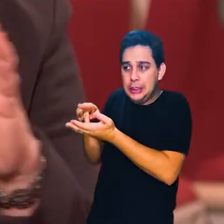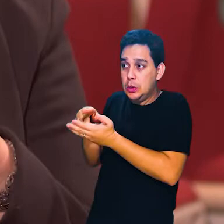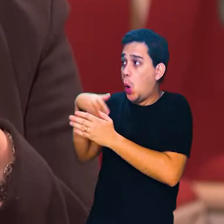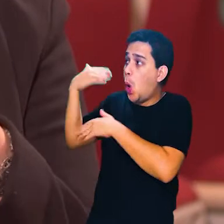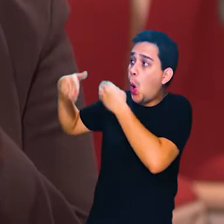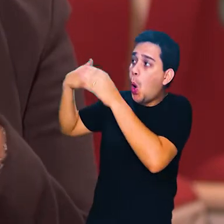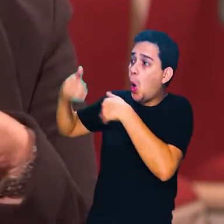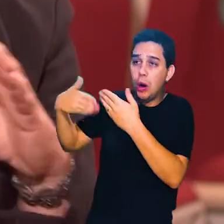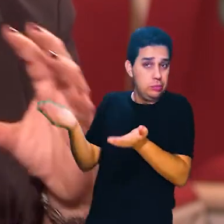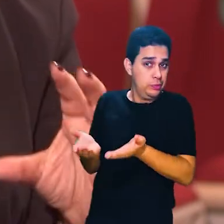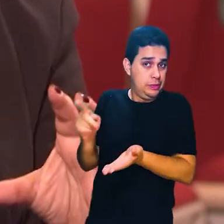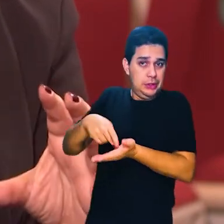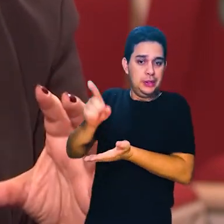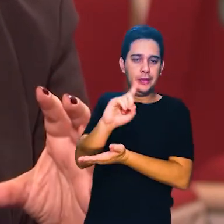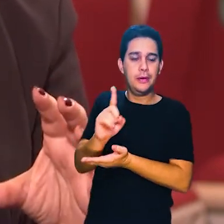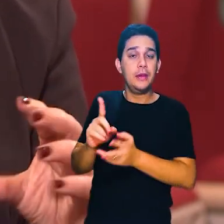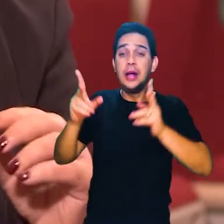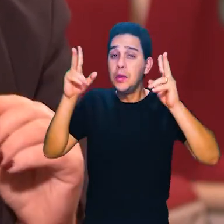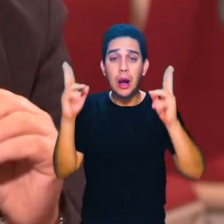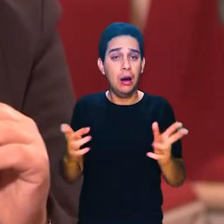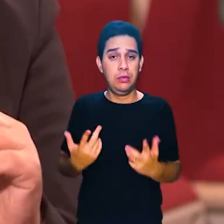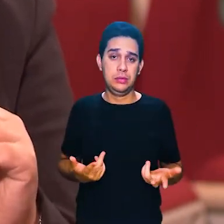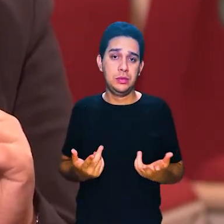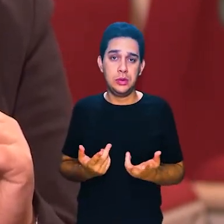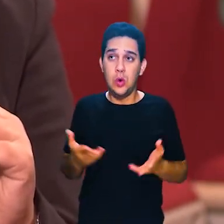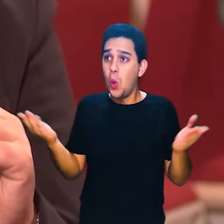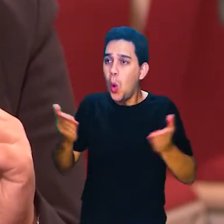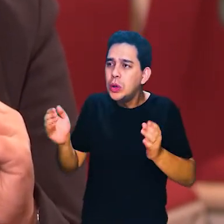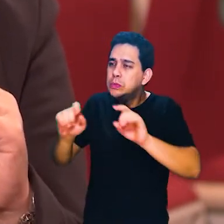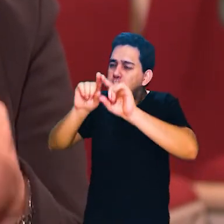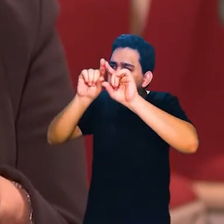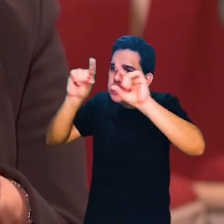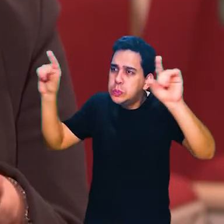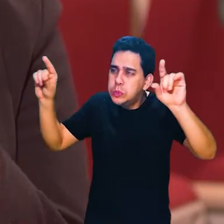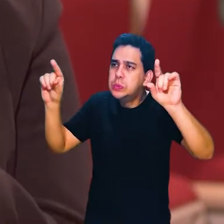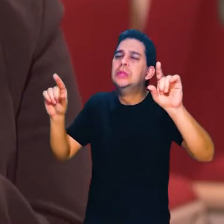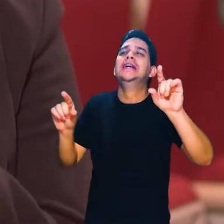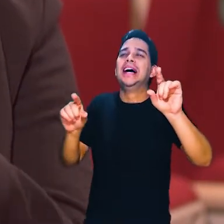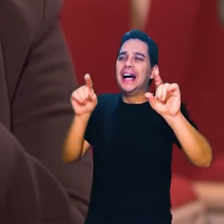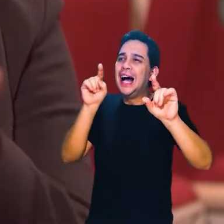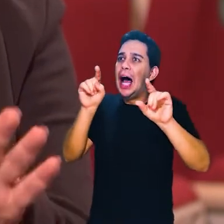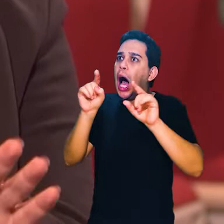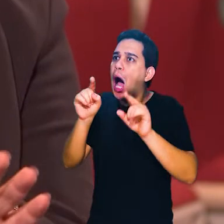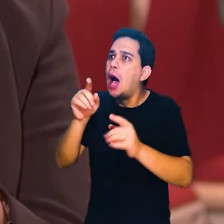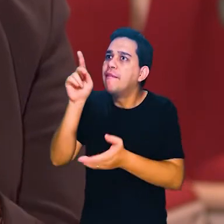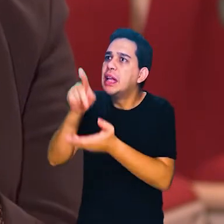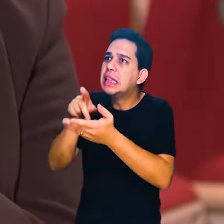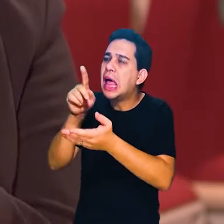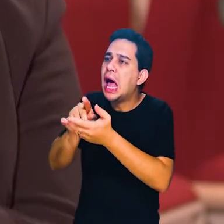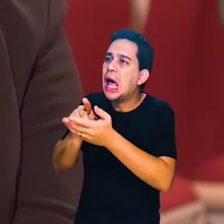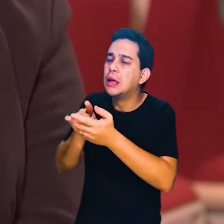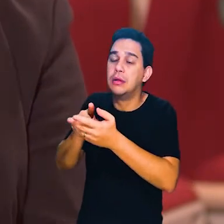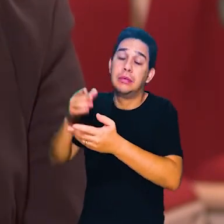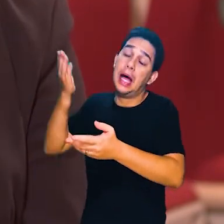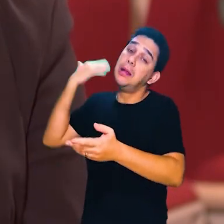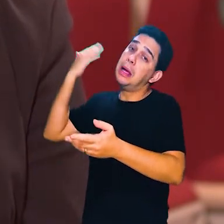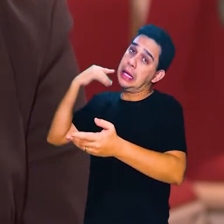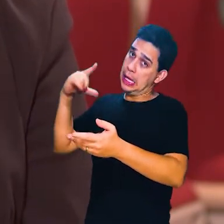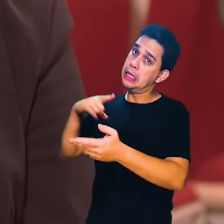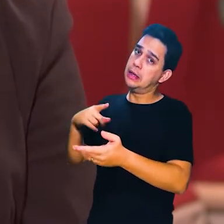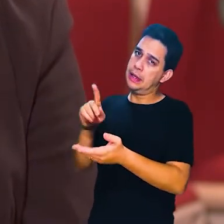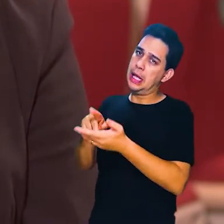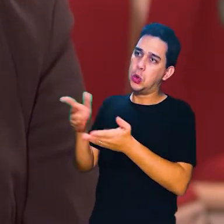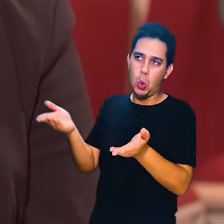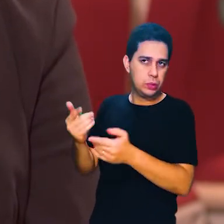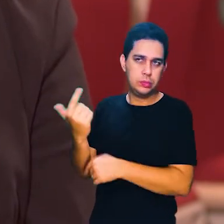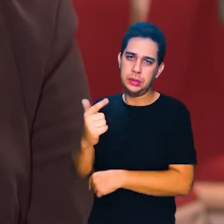inclusive, títulos muito chamativos e que se a pessoa apenas lê o título e já imediatamente